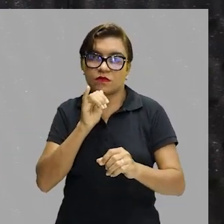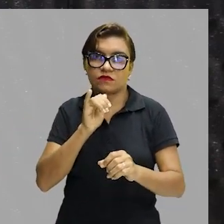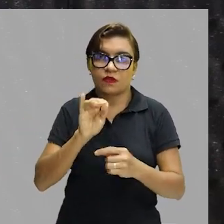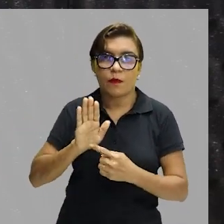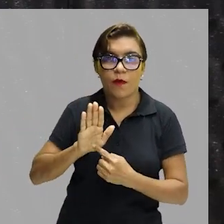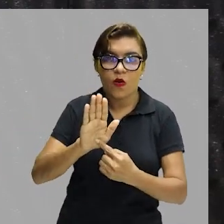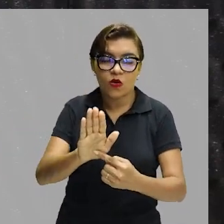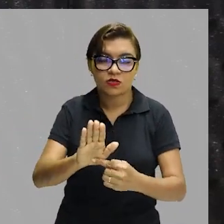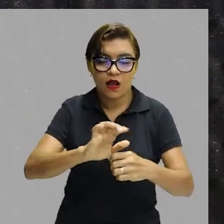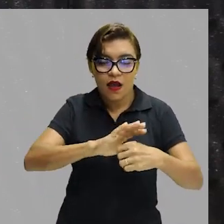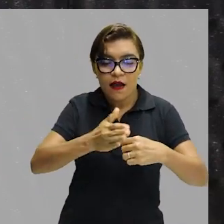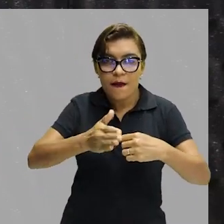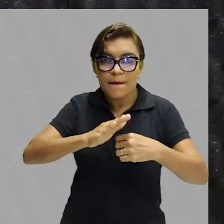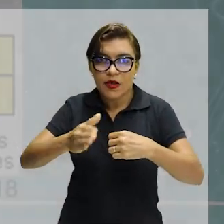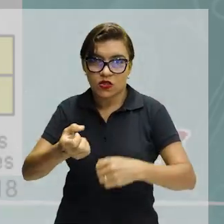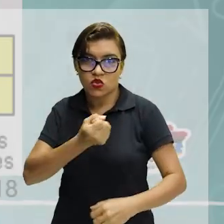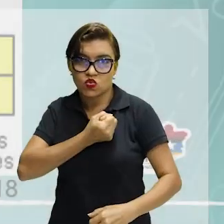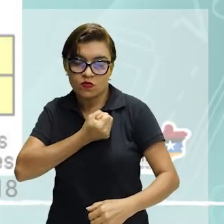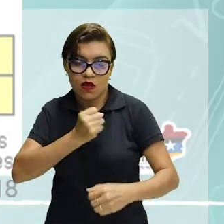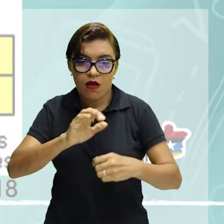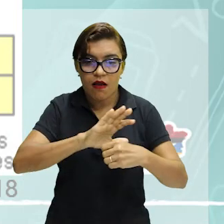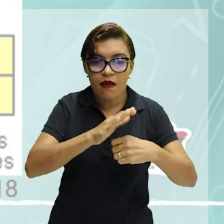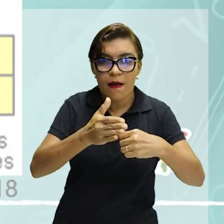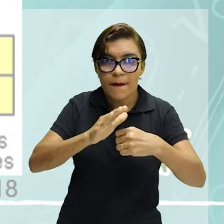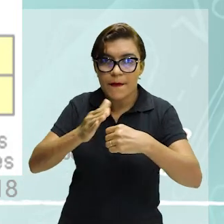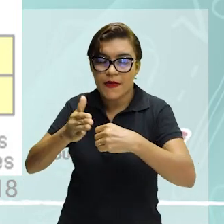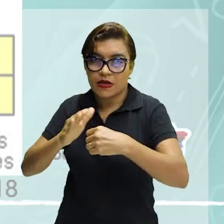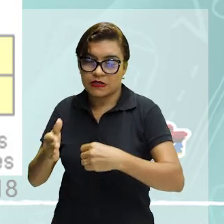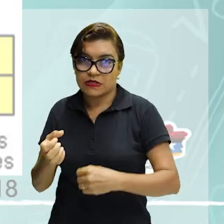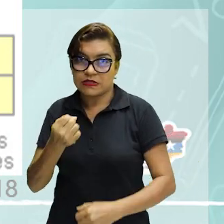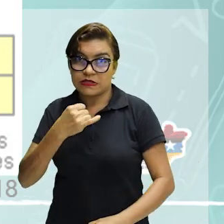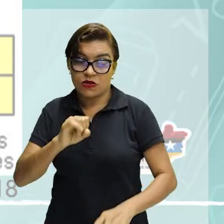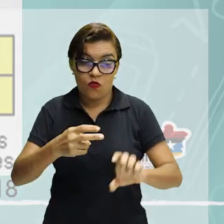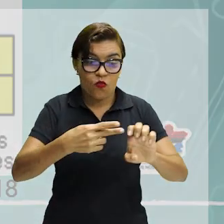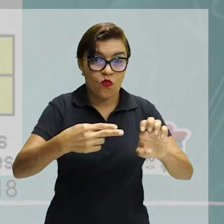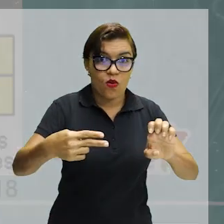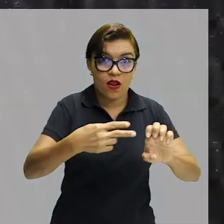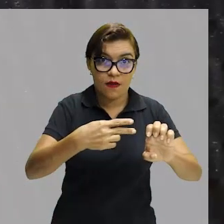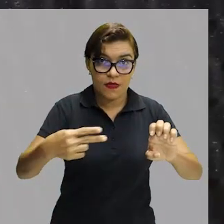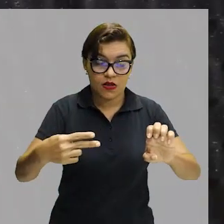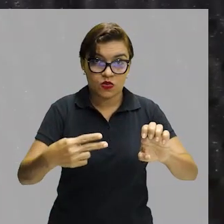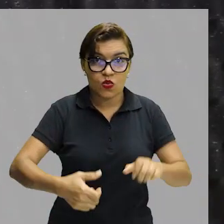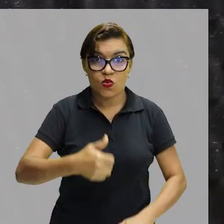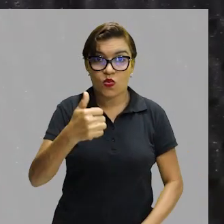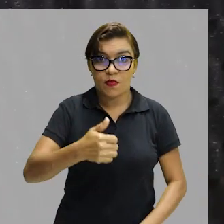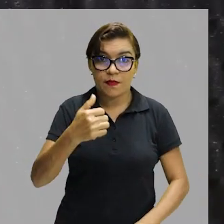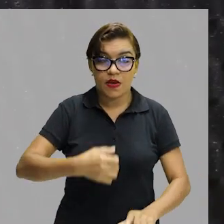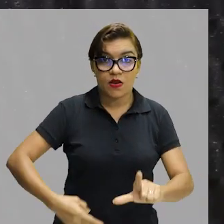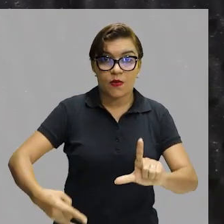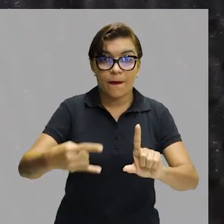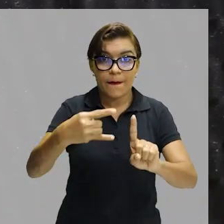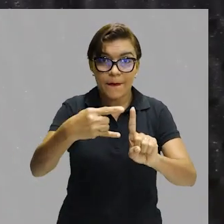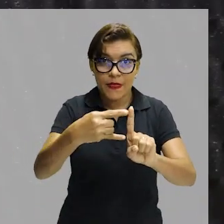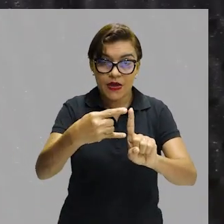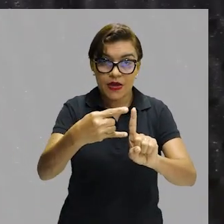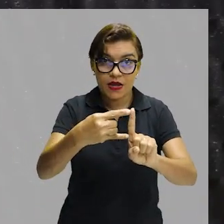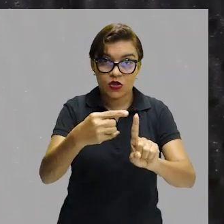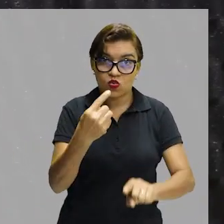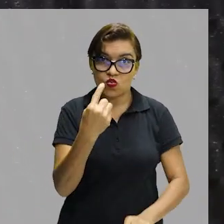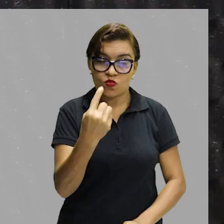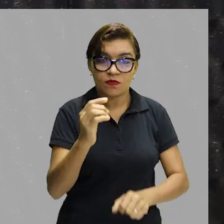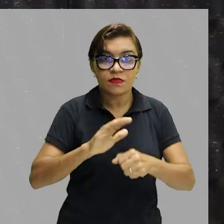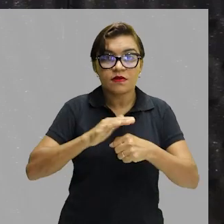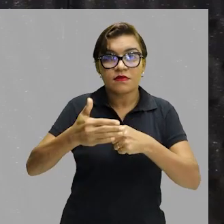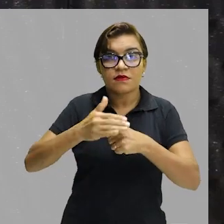átomo possui. Então, se o elemento está localizado no primeiro período, isso quer dizer que ele apresenta apenas uma